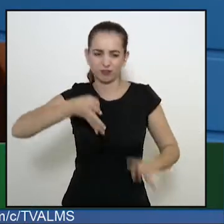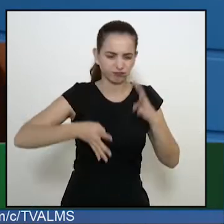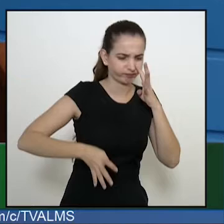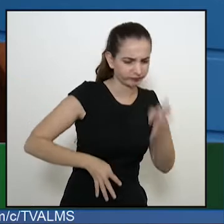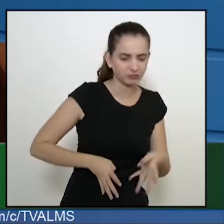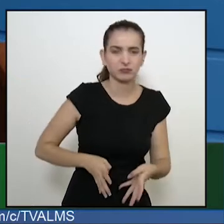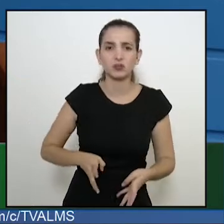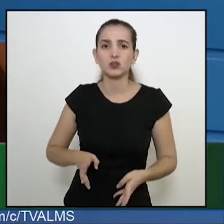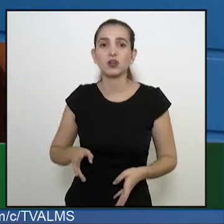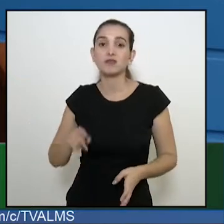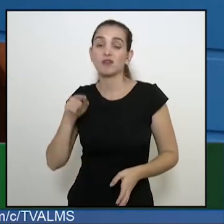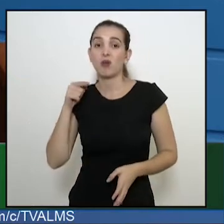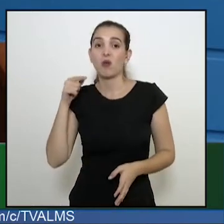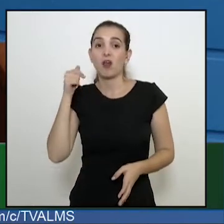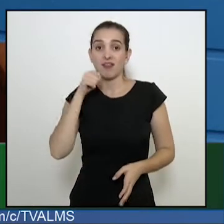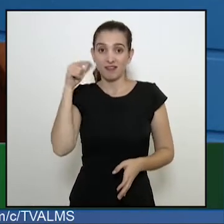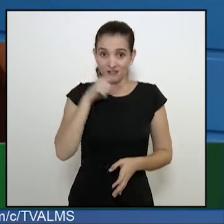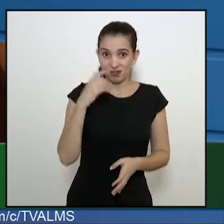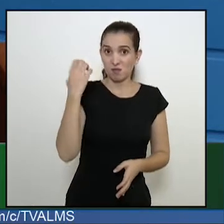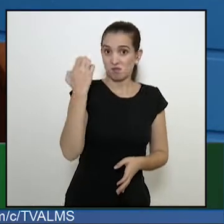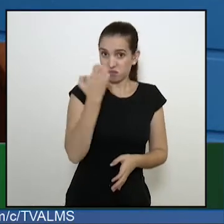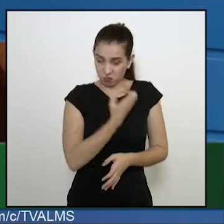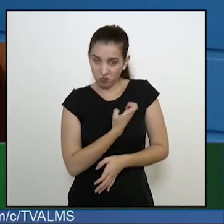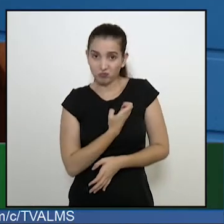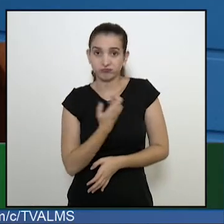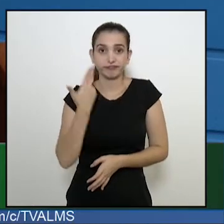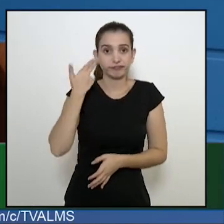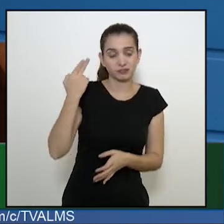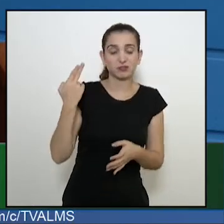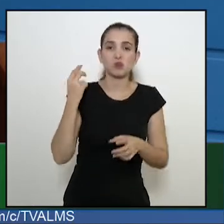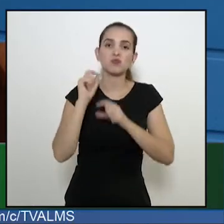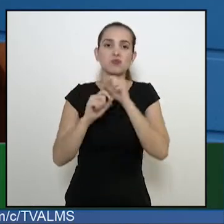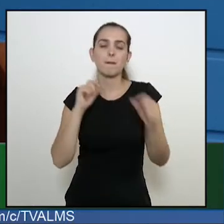significado, porque justamente quiseram